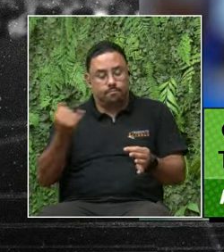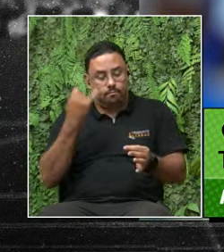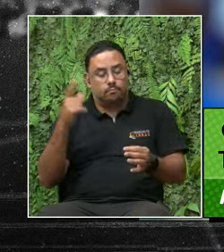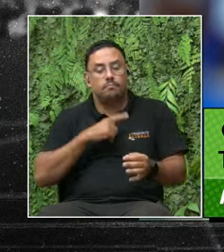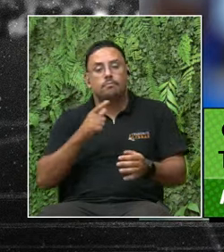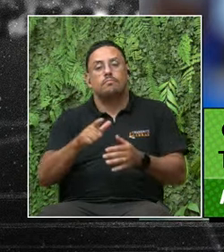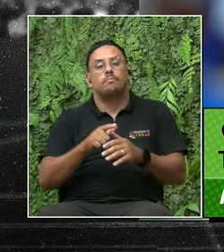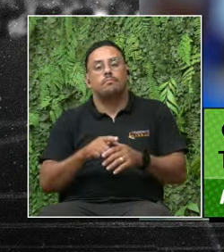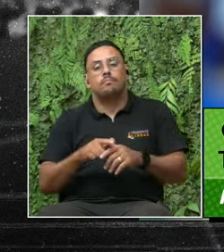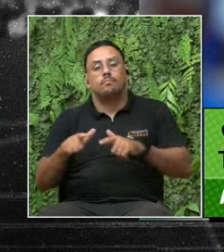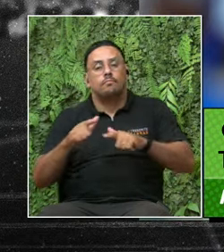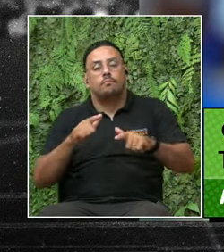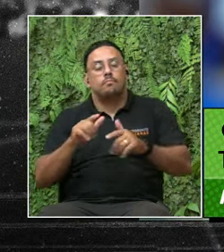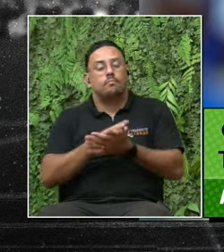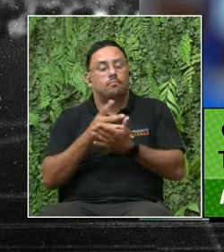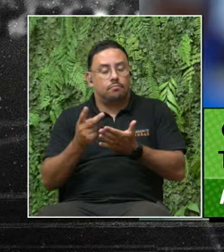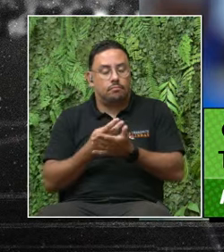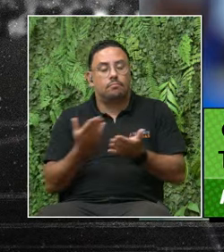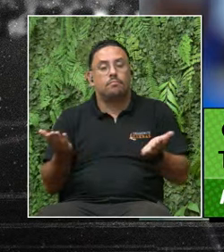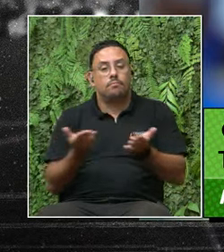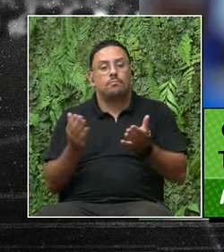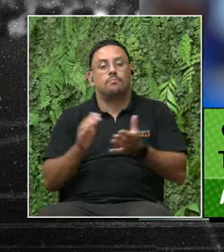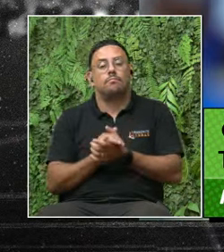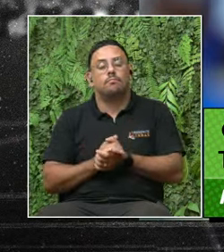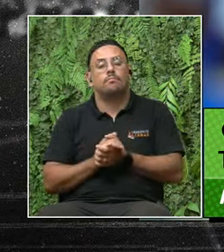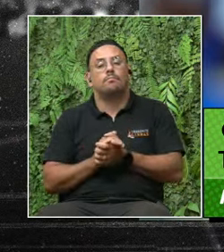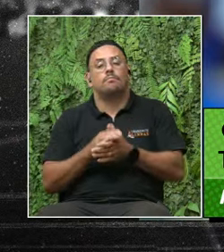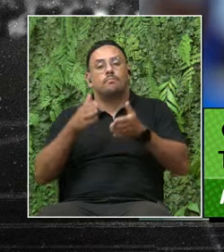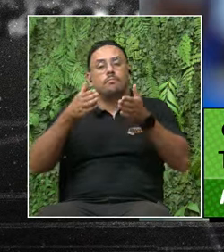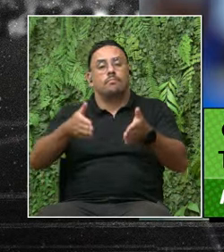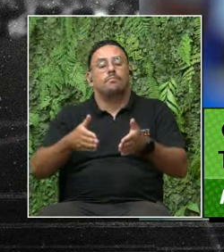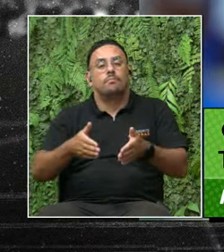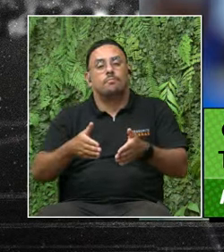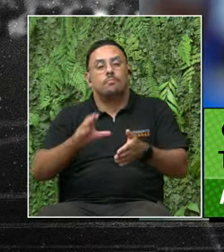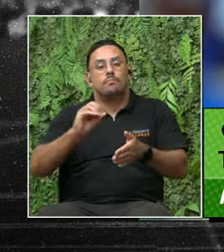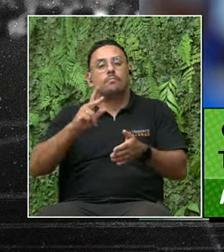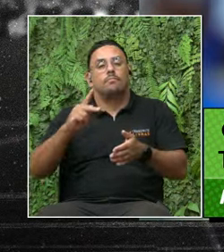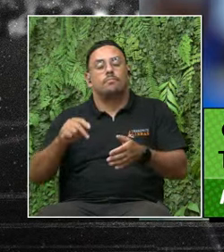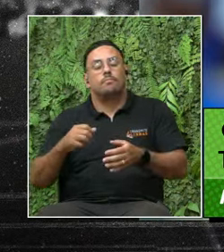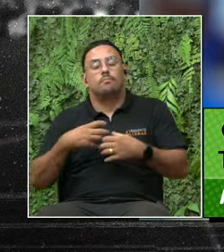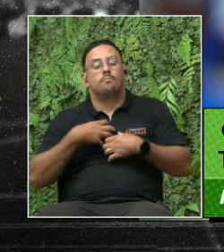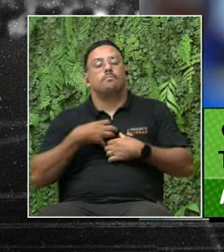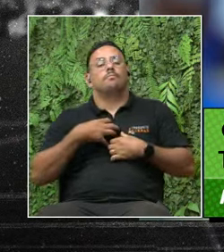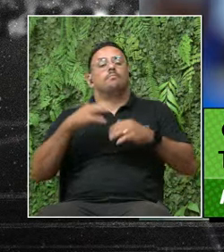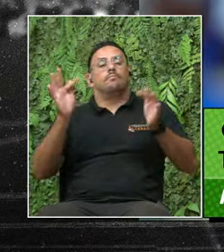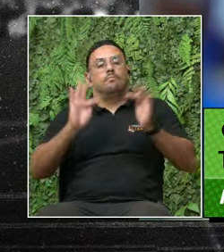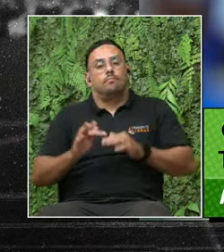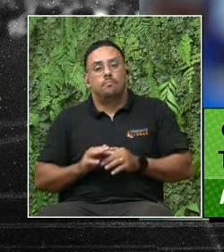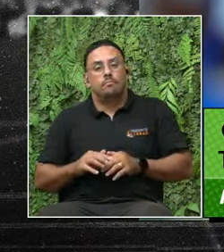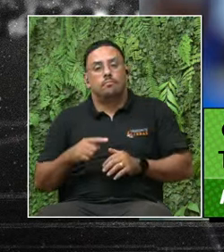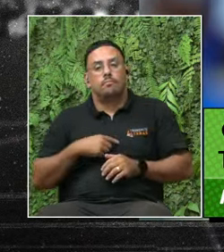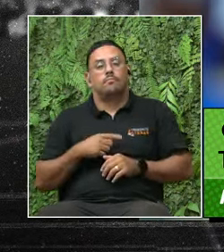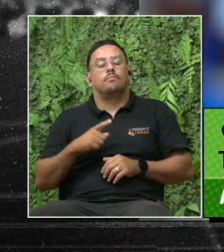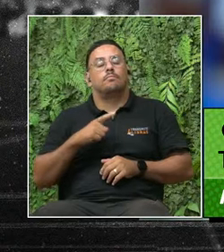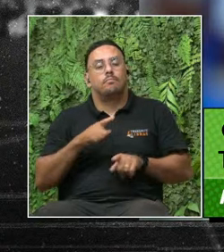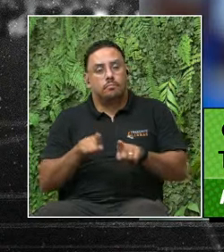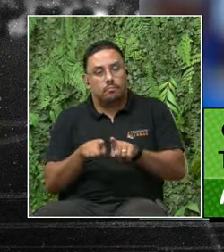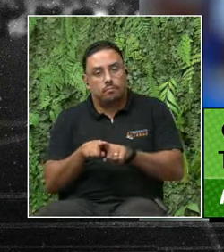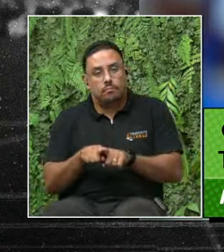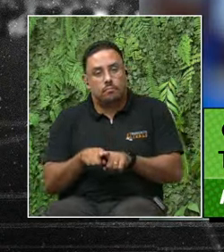tener agarrada noora gan laao mundo está contento fel poruo que